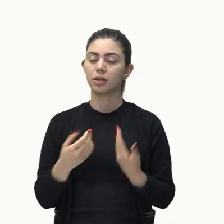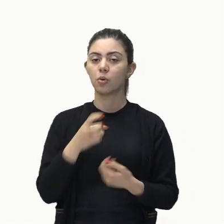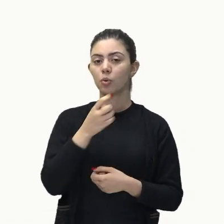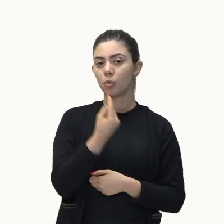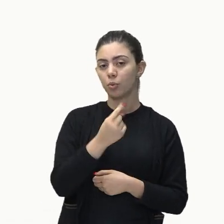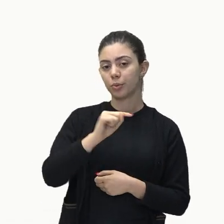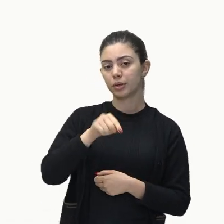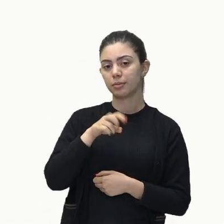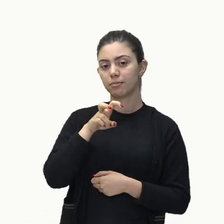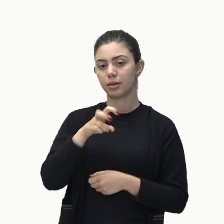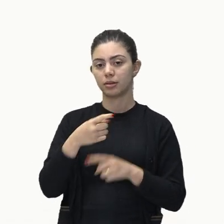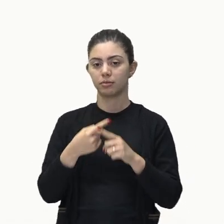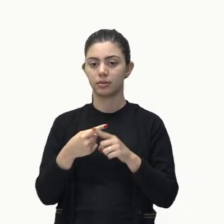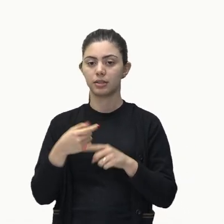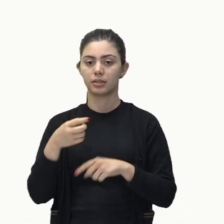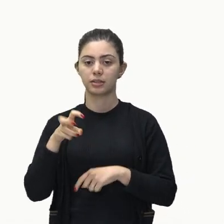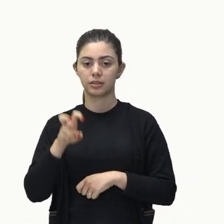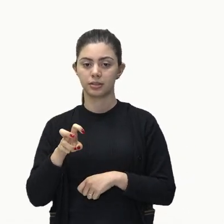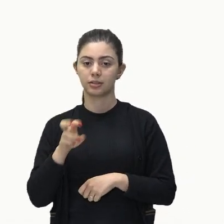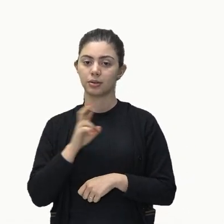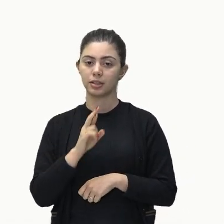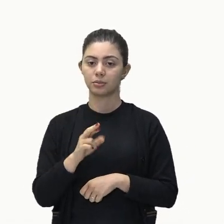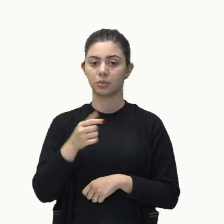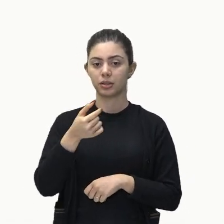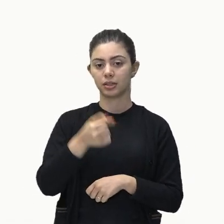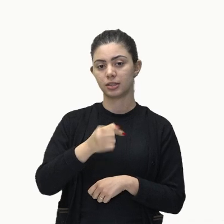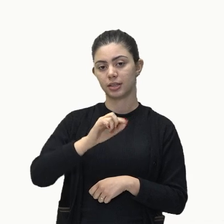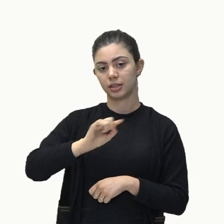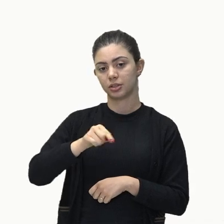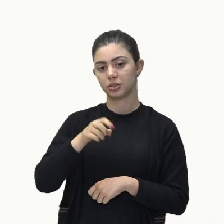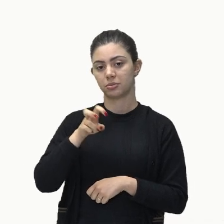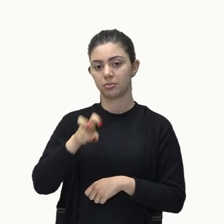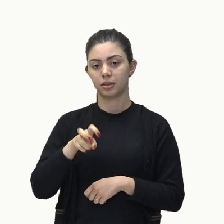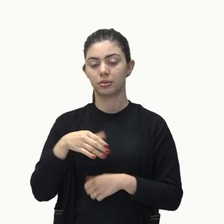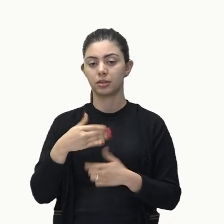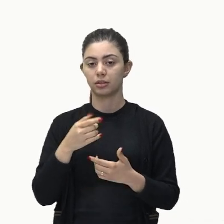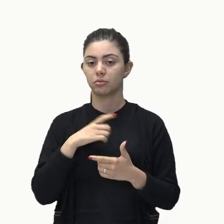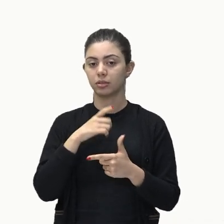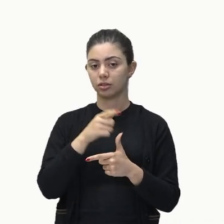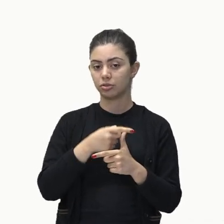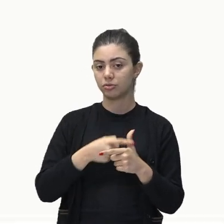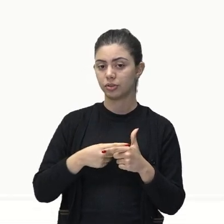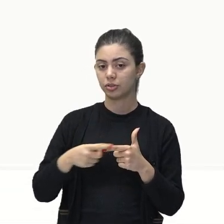vezes 5 é 7,5. Isso aqui vai ser dividido